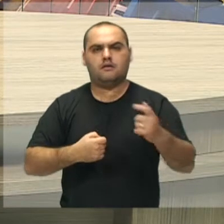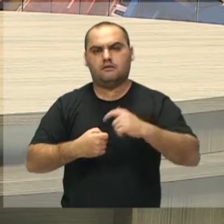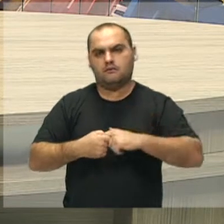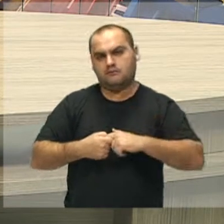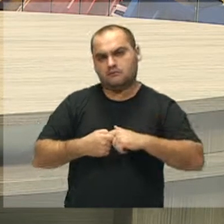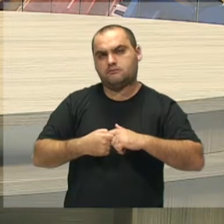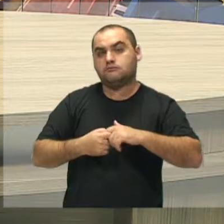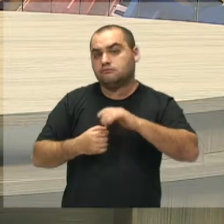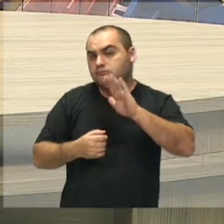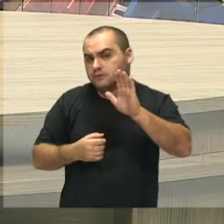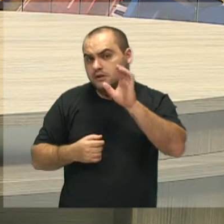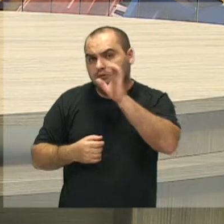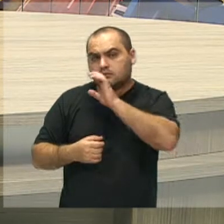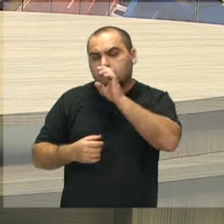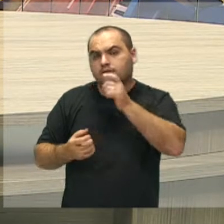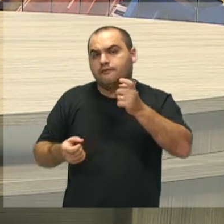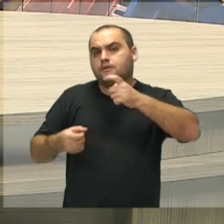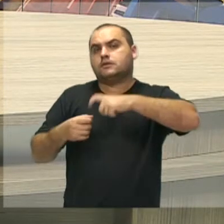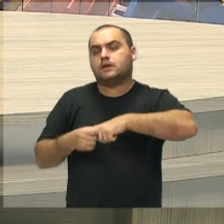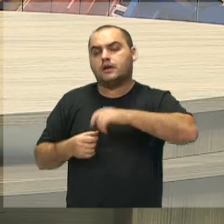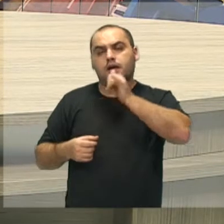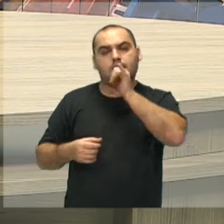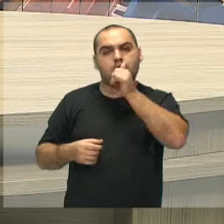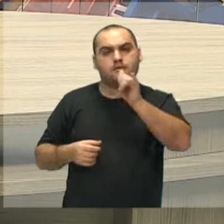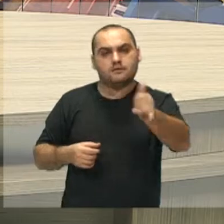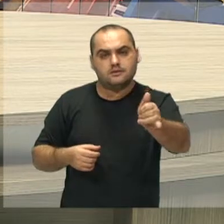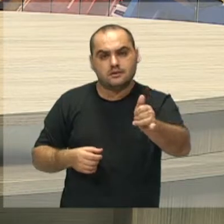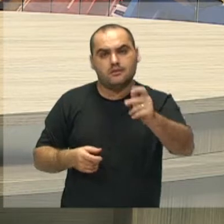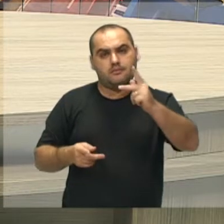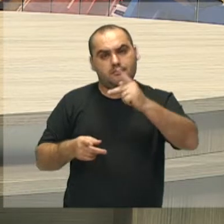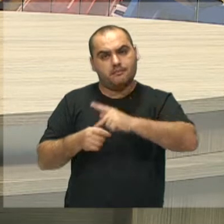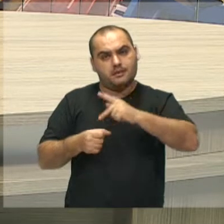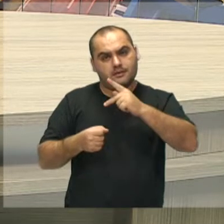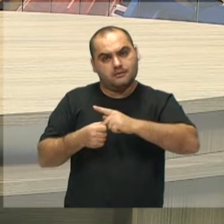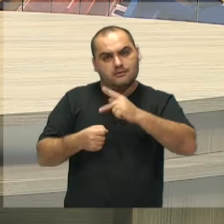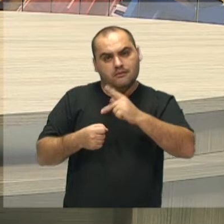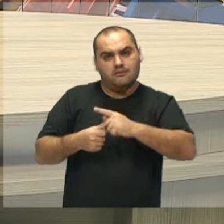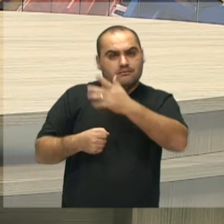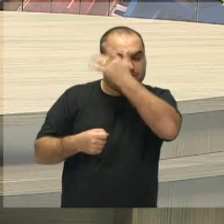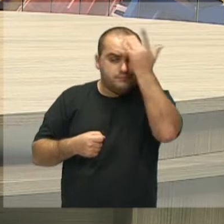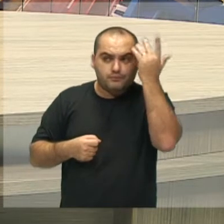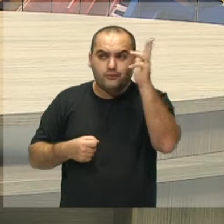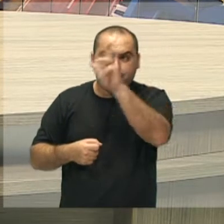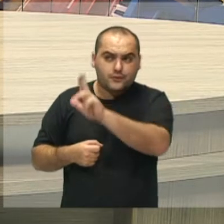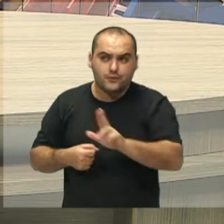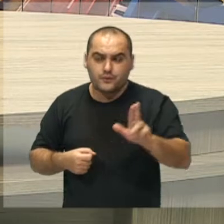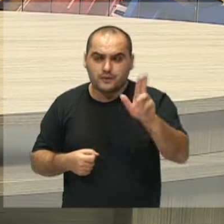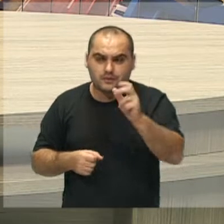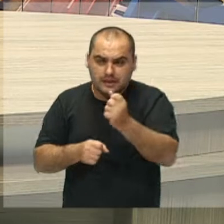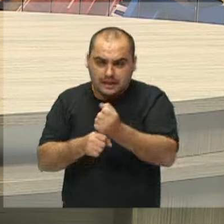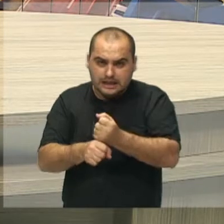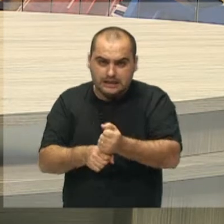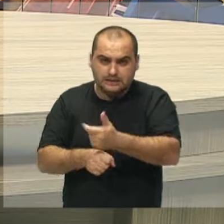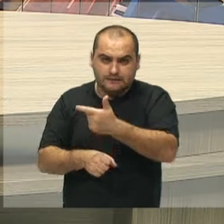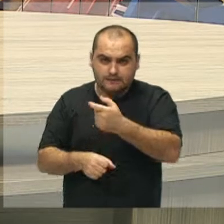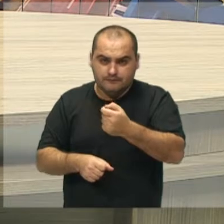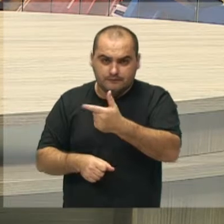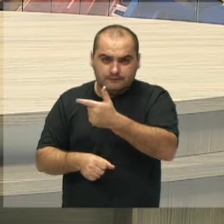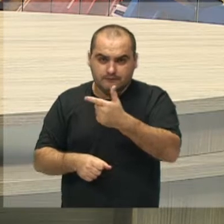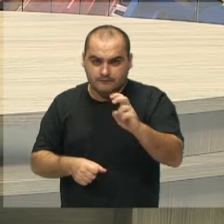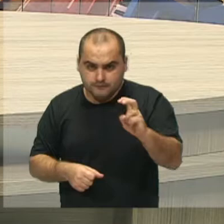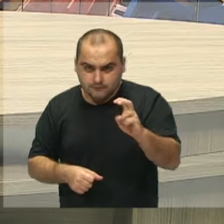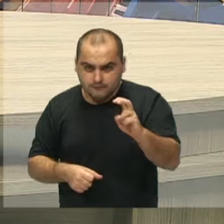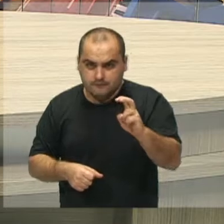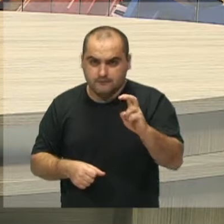questões de energia. O petróleo está sofrendo críticas, o consumo do petróleo. Em 2025, em um outro país